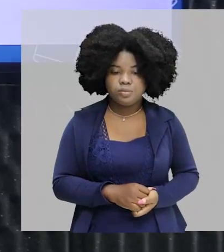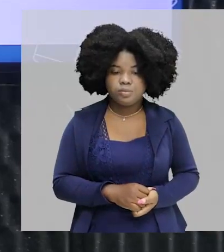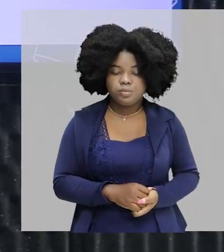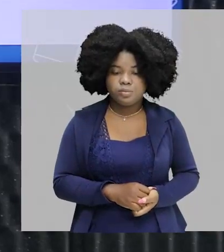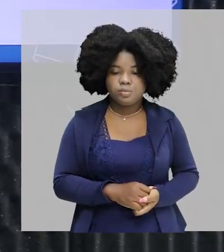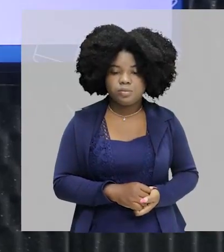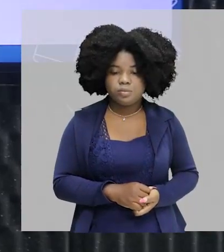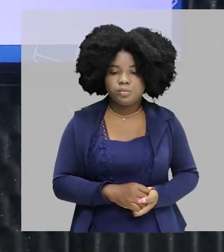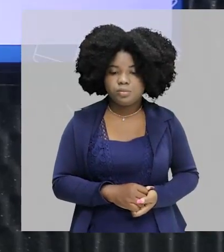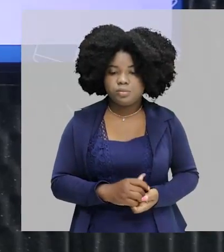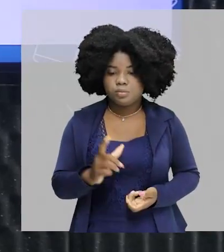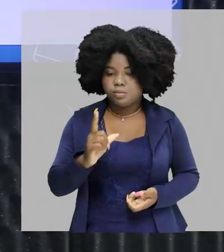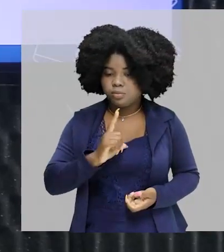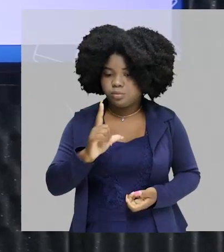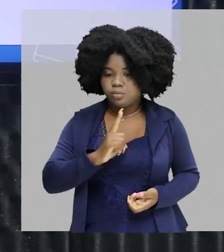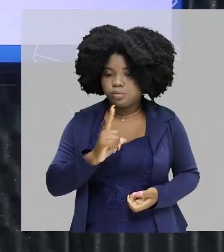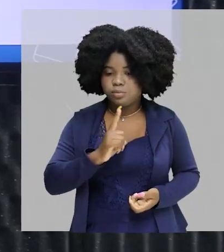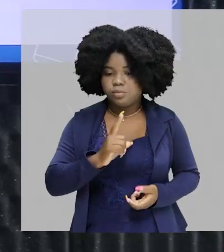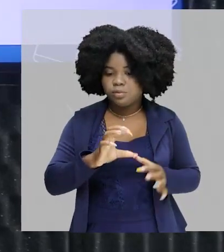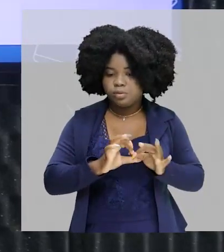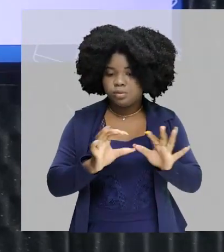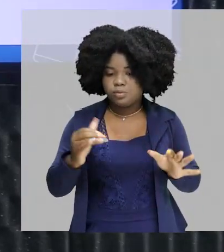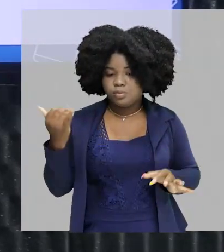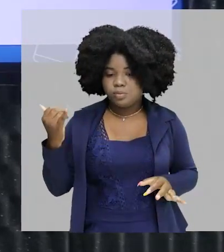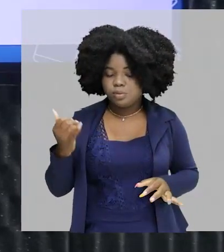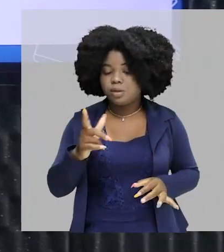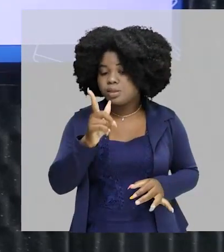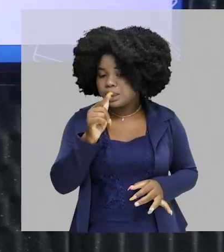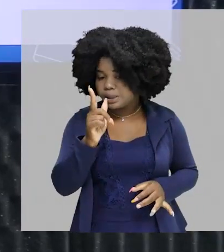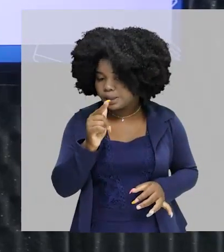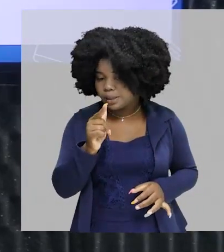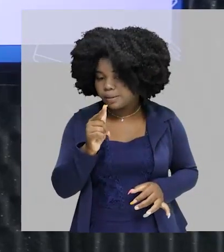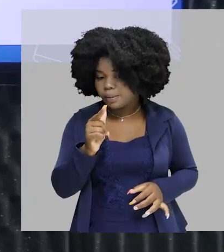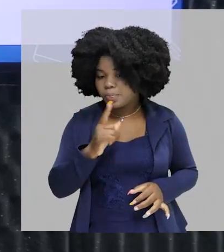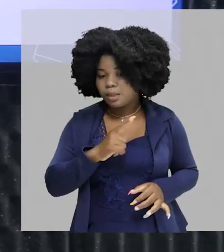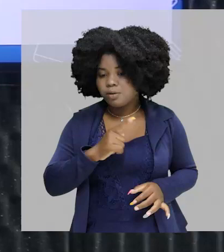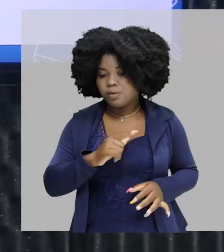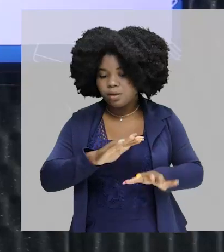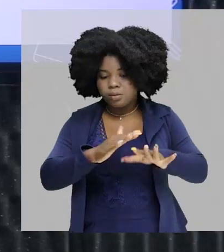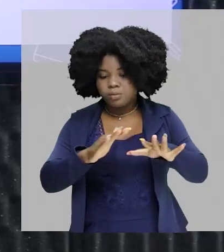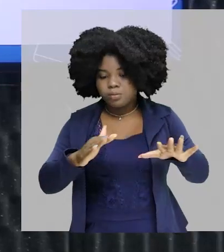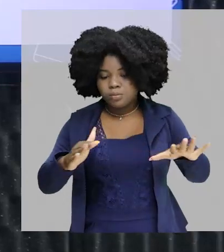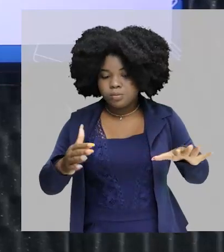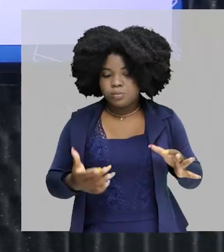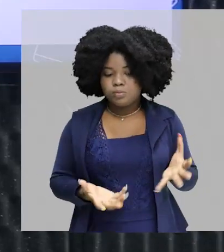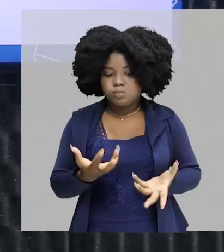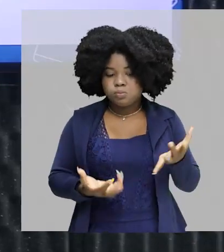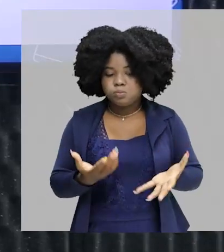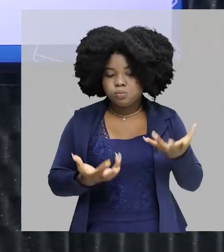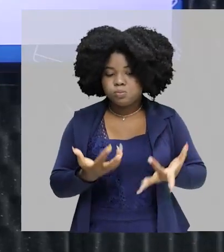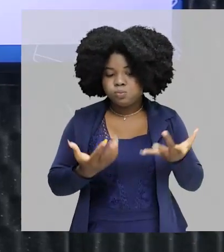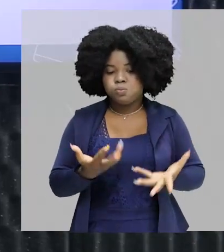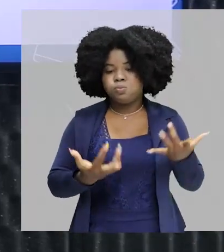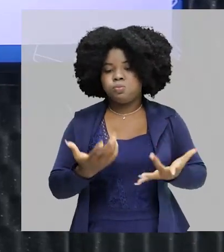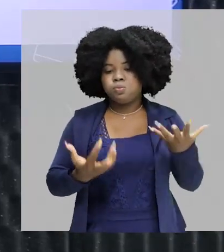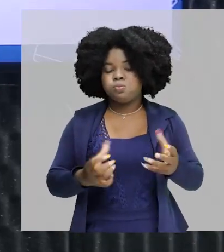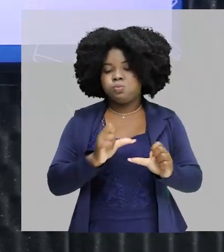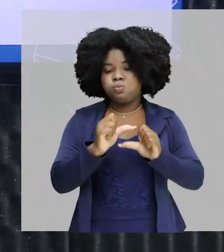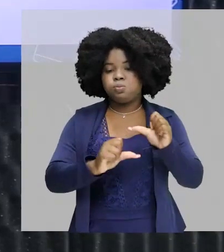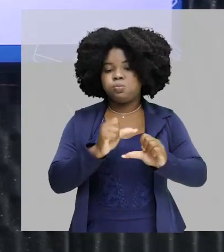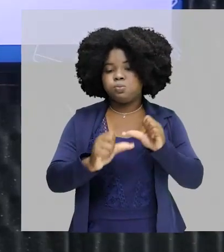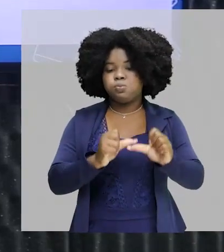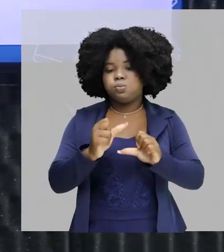vou ter a liberação de energia, essa água vai esquentar. E aí vai se transformar em